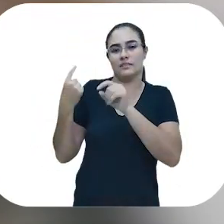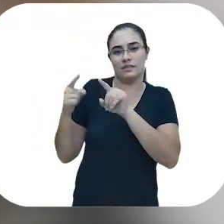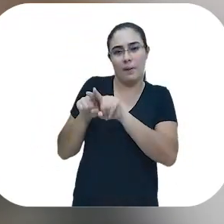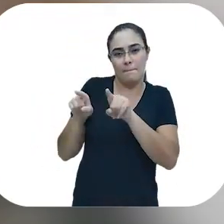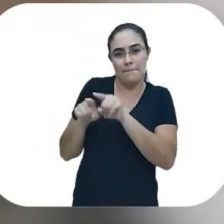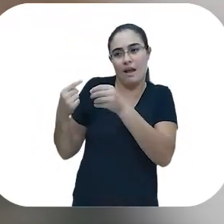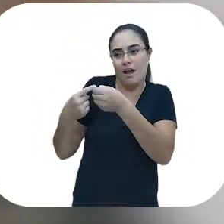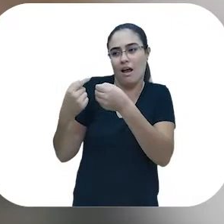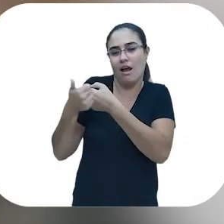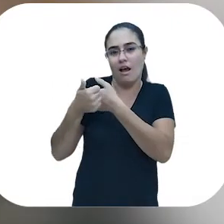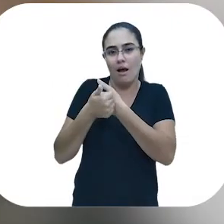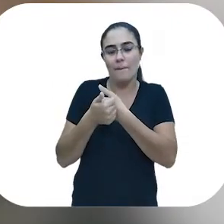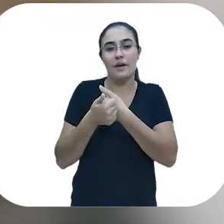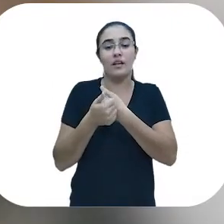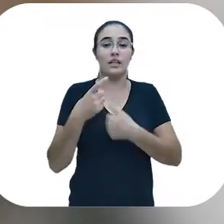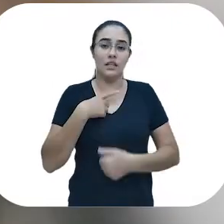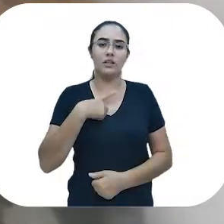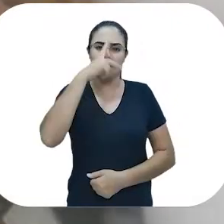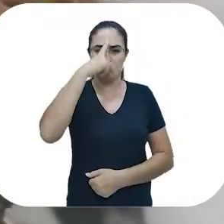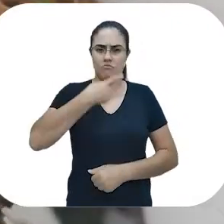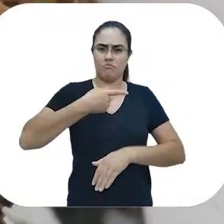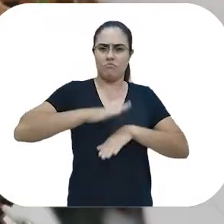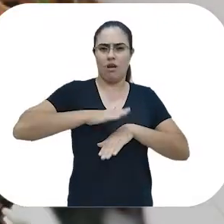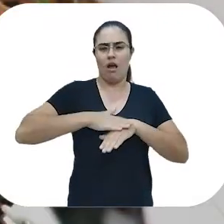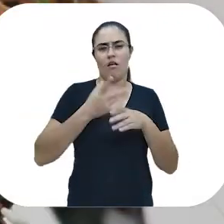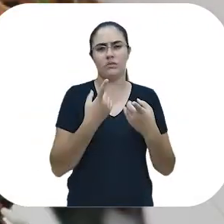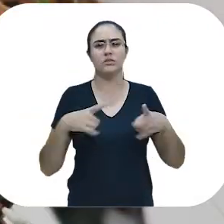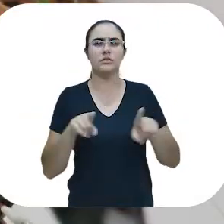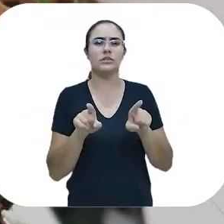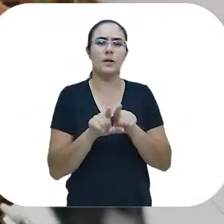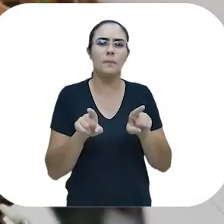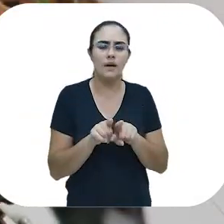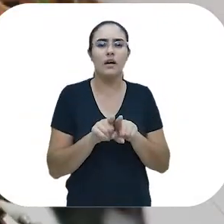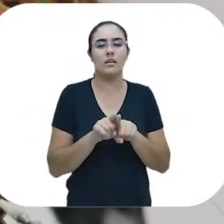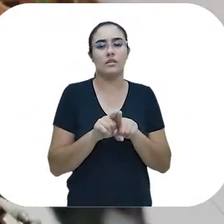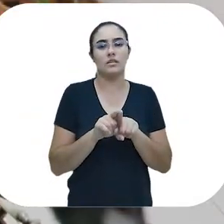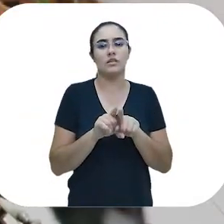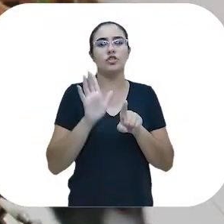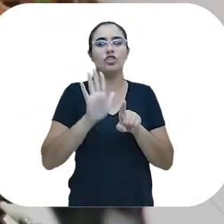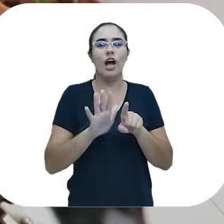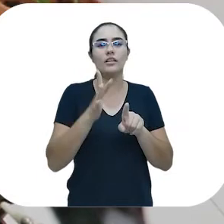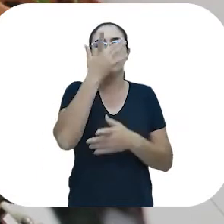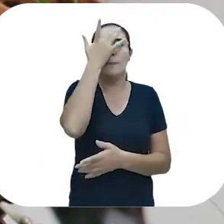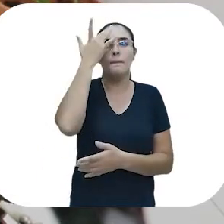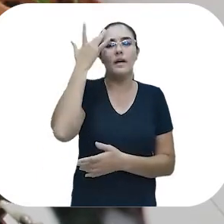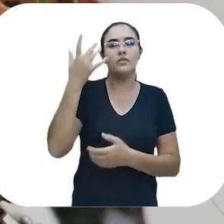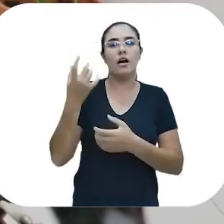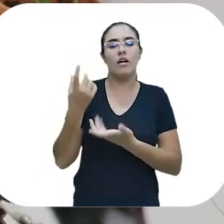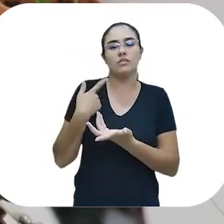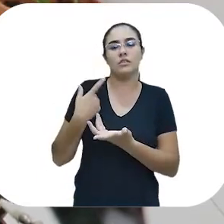repertório, mas a nível de interpretação de músicas de compositores e compositoras brasileiras.